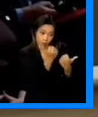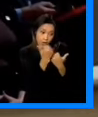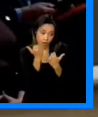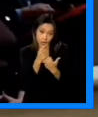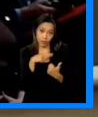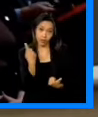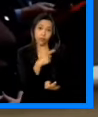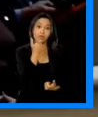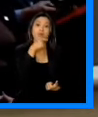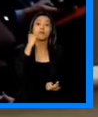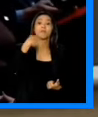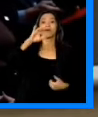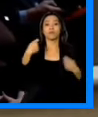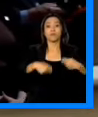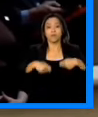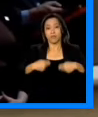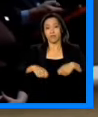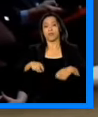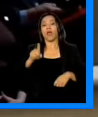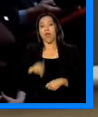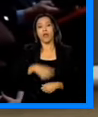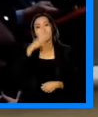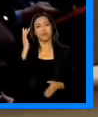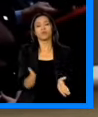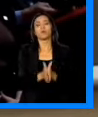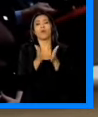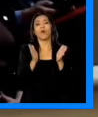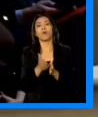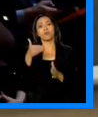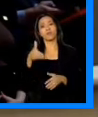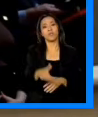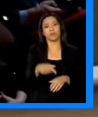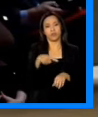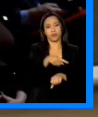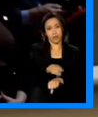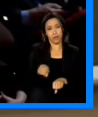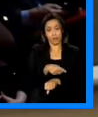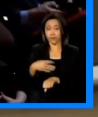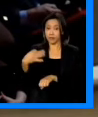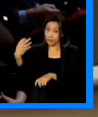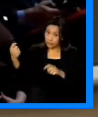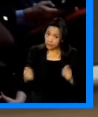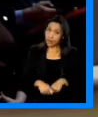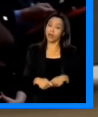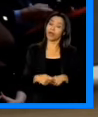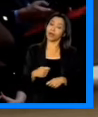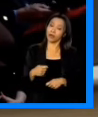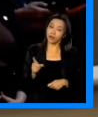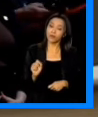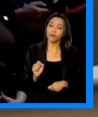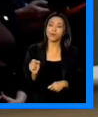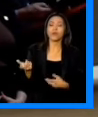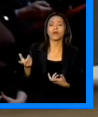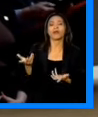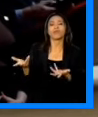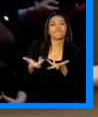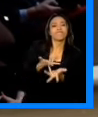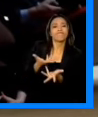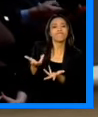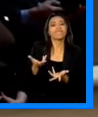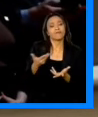mais precisa dela são as pessoas pobres do nosso país, e é perfeitamente possível compatibilizar